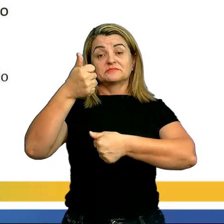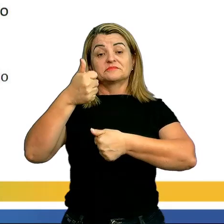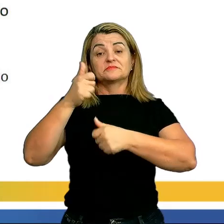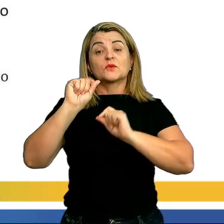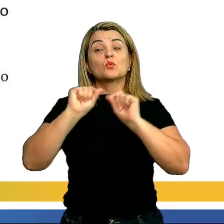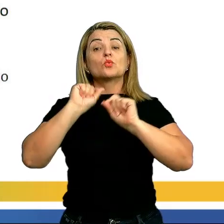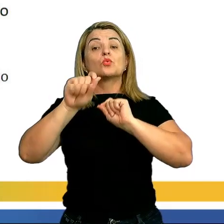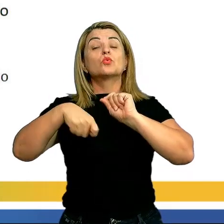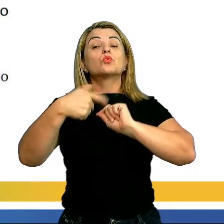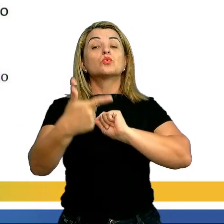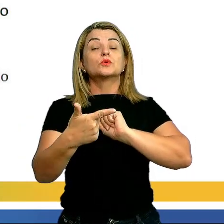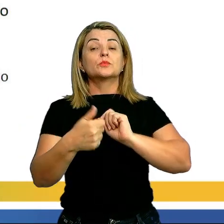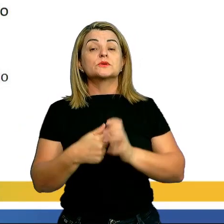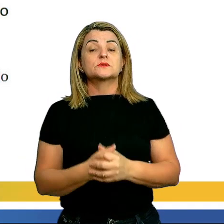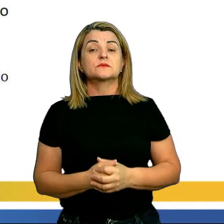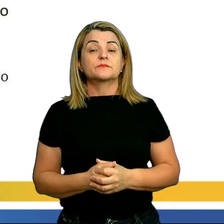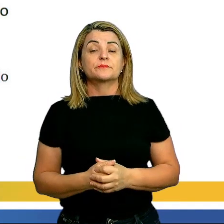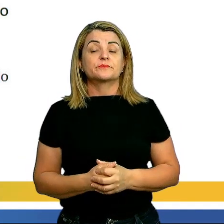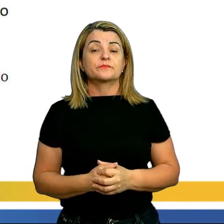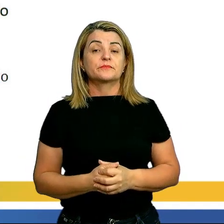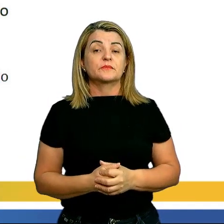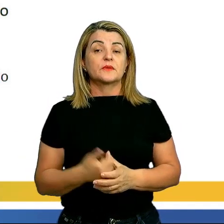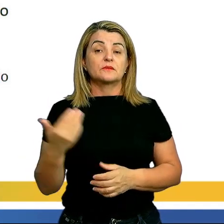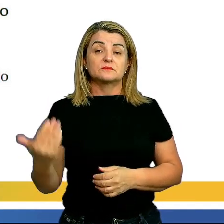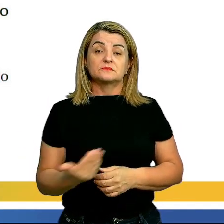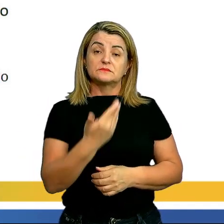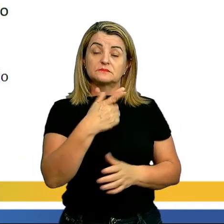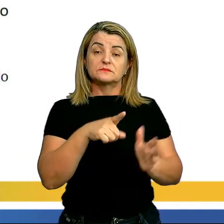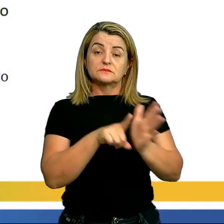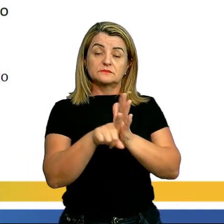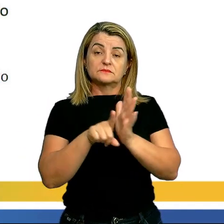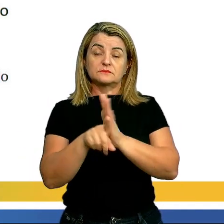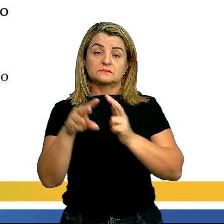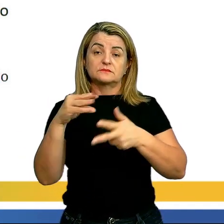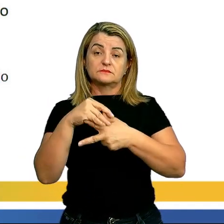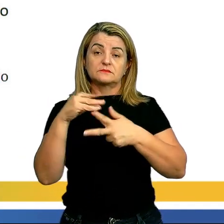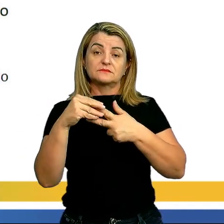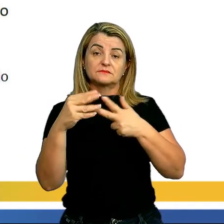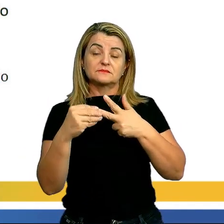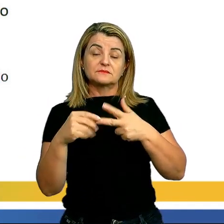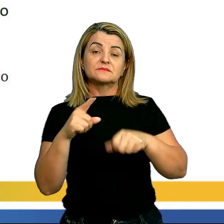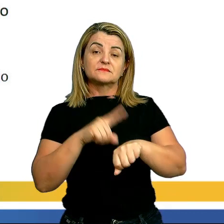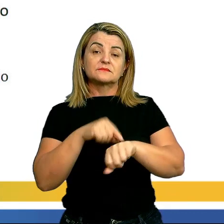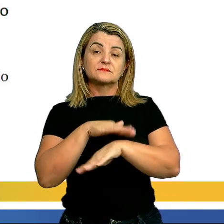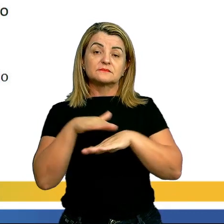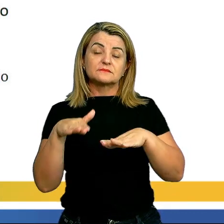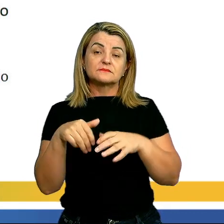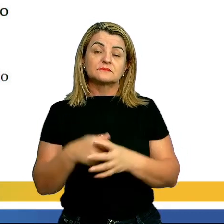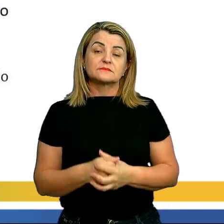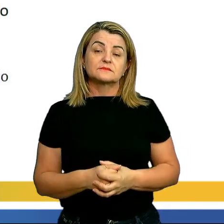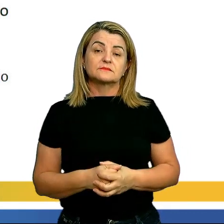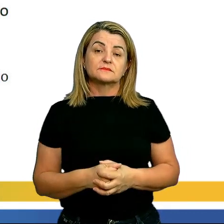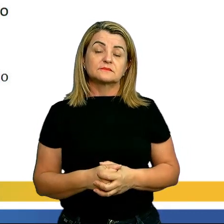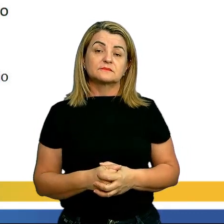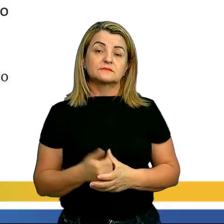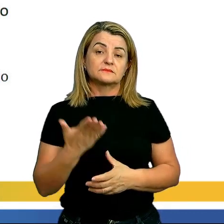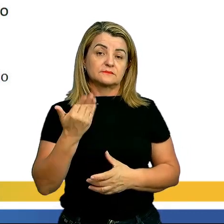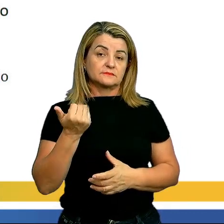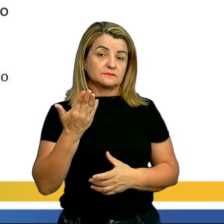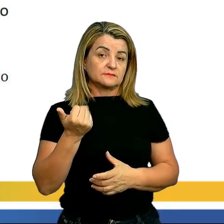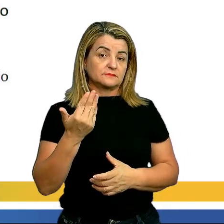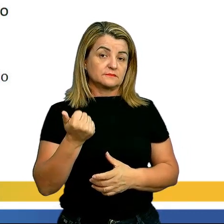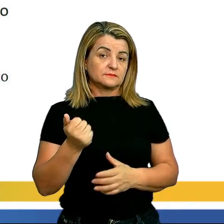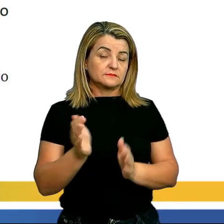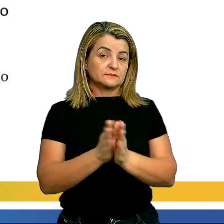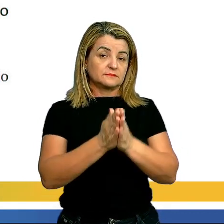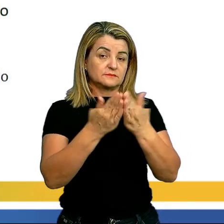o que veio depois? O que veio depois é a nossa questão de Enem, né? Porque o nosso horário vai acabar e a gente tem que resolver. Então, corre aí, pega o